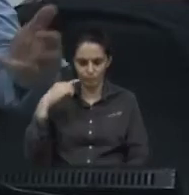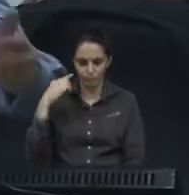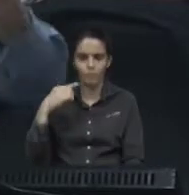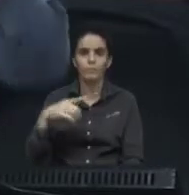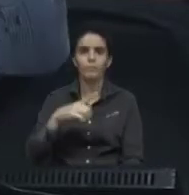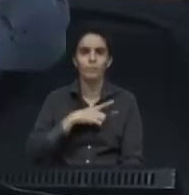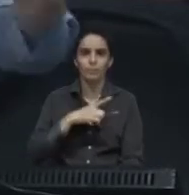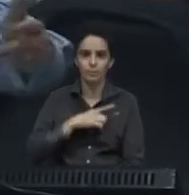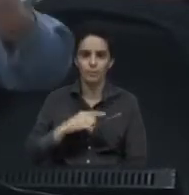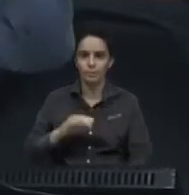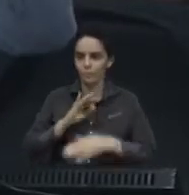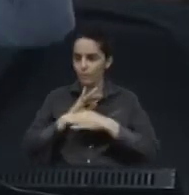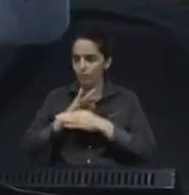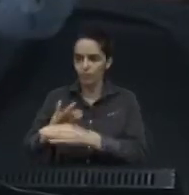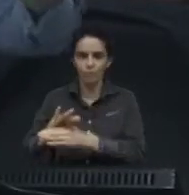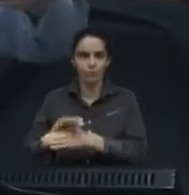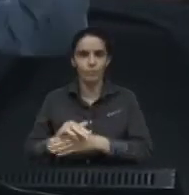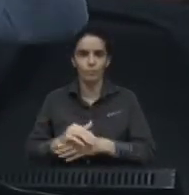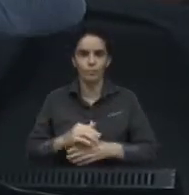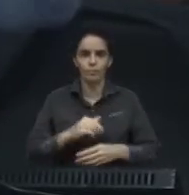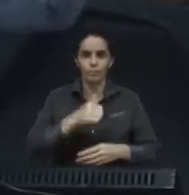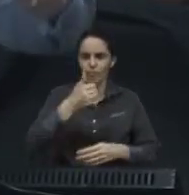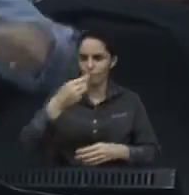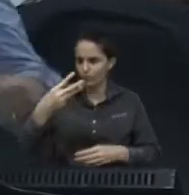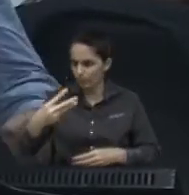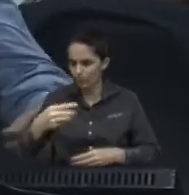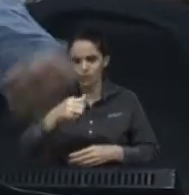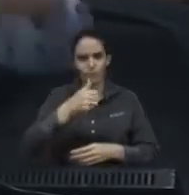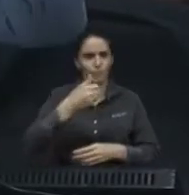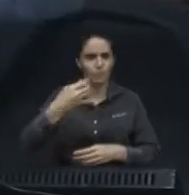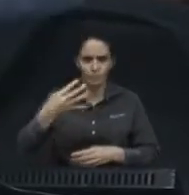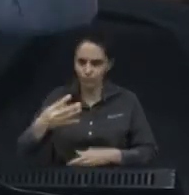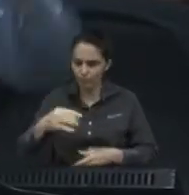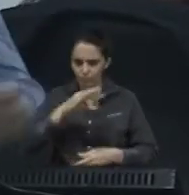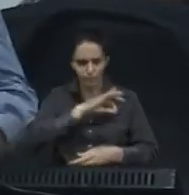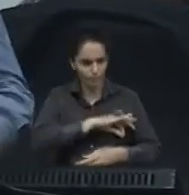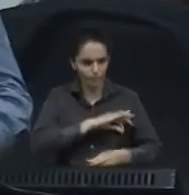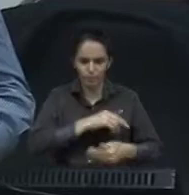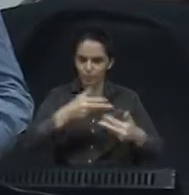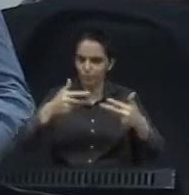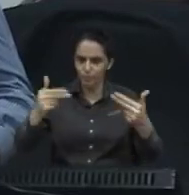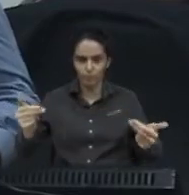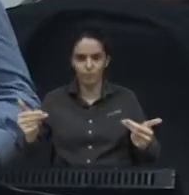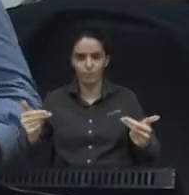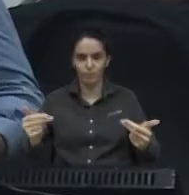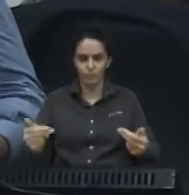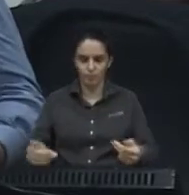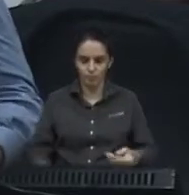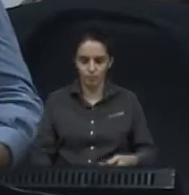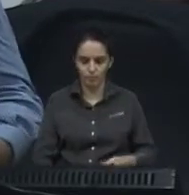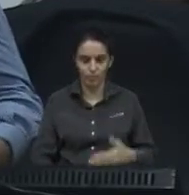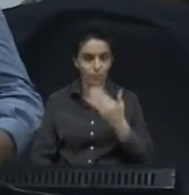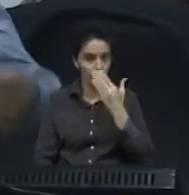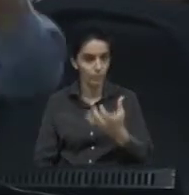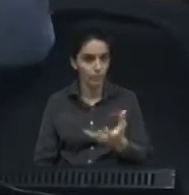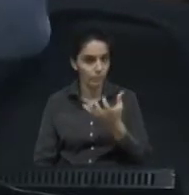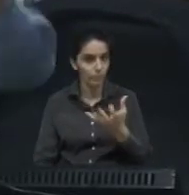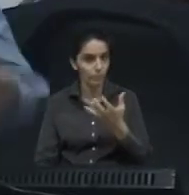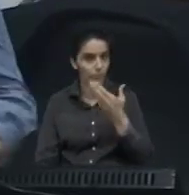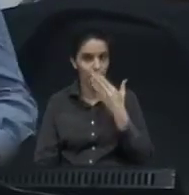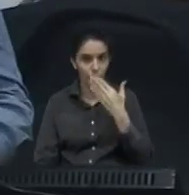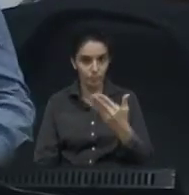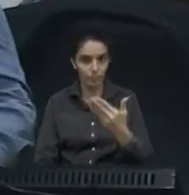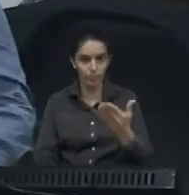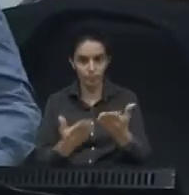auxílio paletó, 13º, 14º, 15º e outras coisas mais. Queria pedir a compreensão e